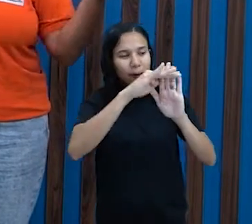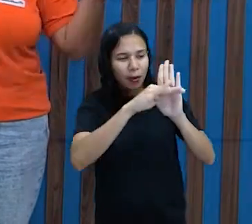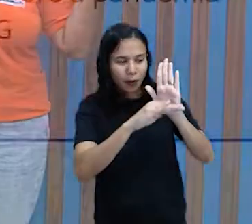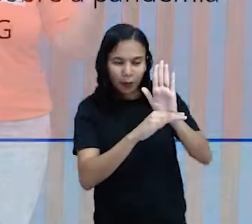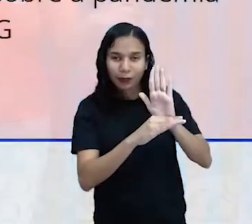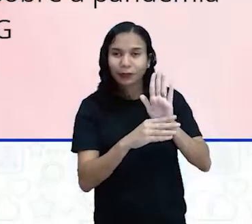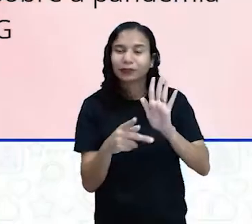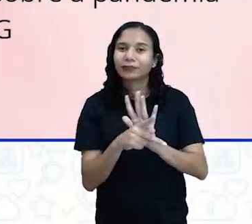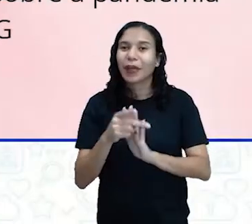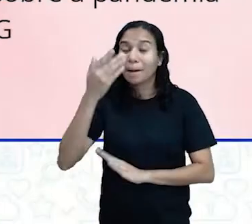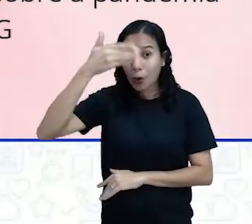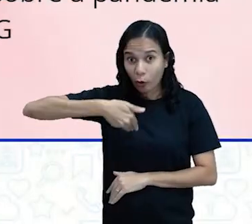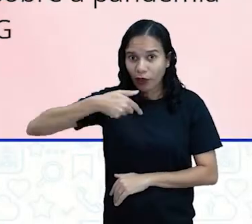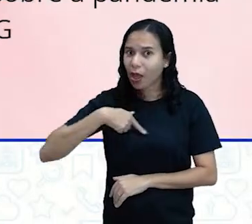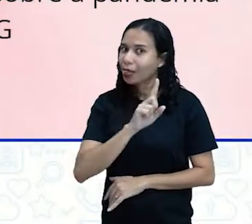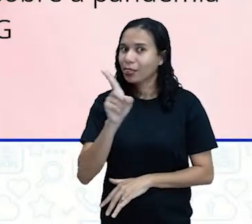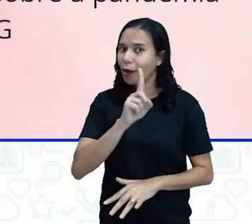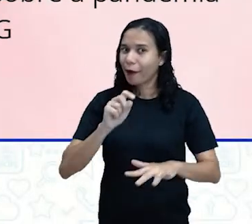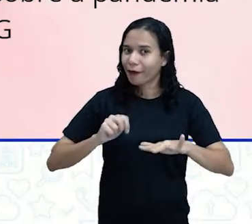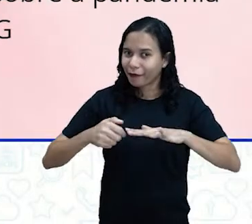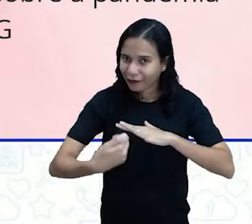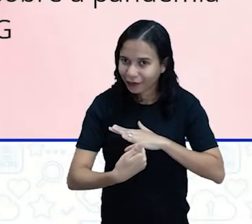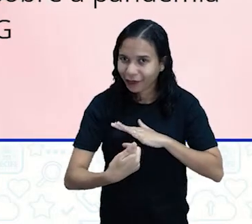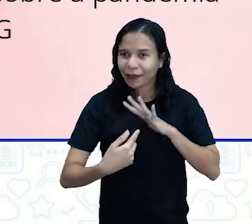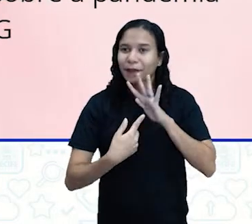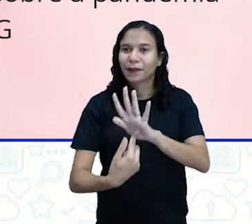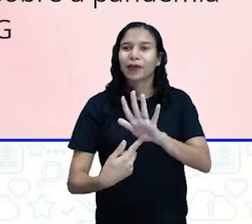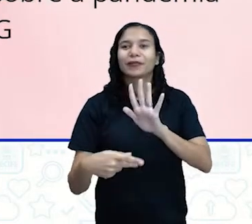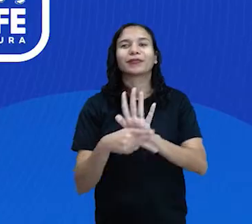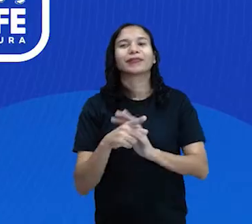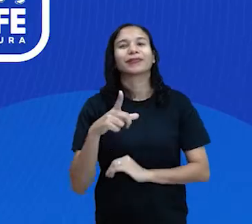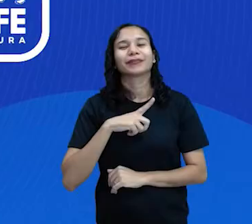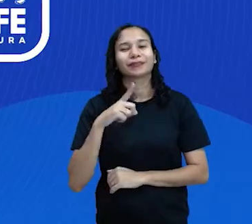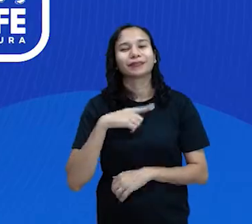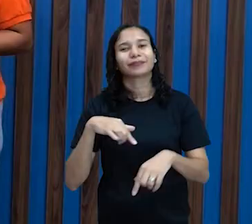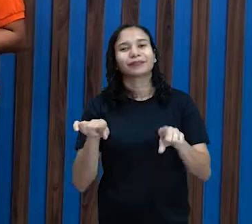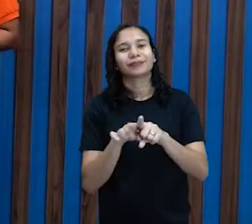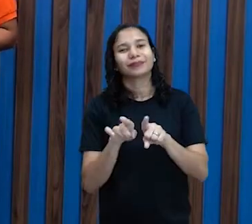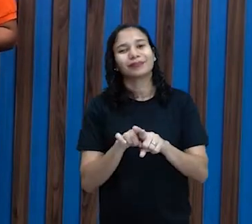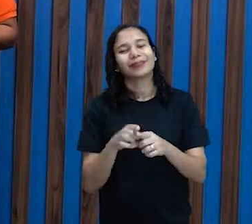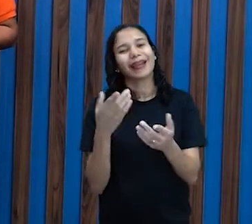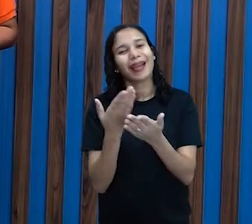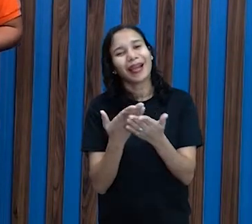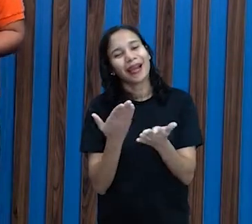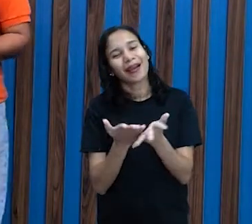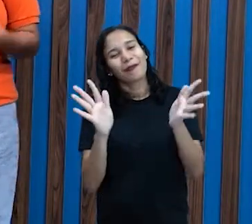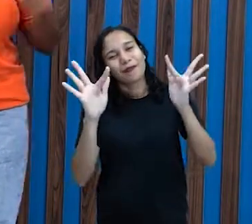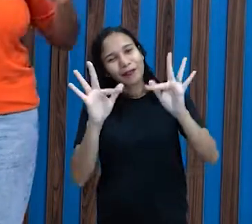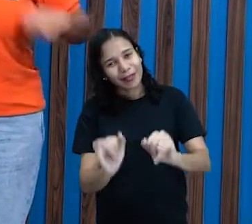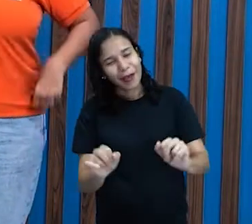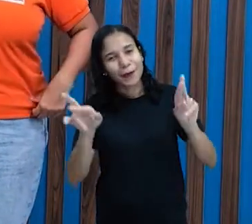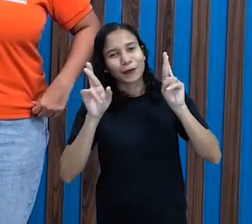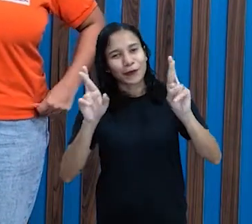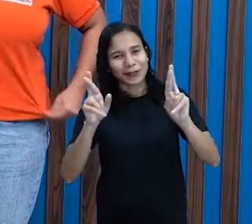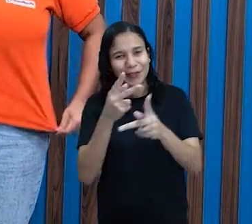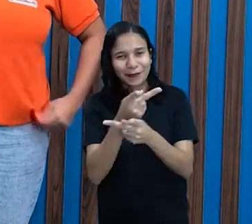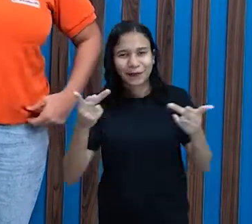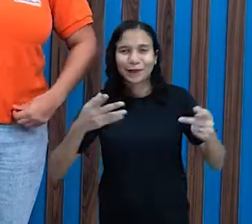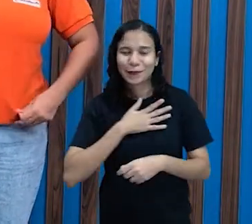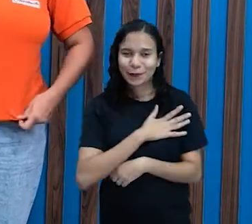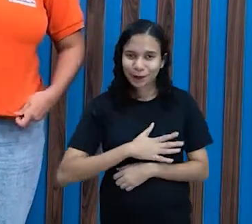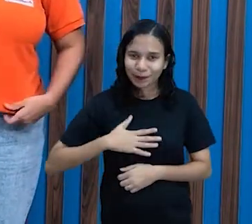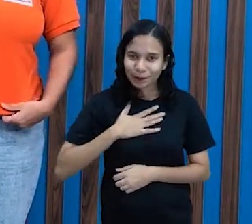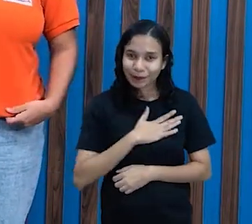né, provando que não estou trazendo fake news, mostro as fontes. E a nossa aula chegou ao fim. Eu espero que vocês tenham